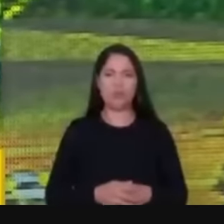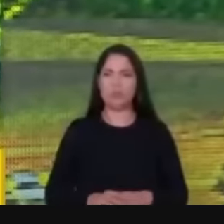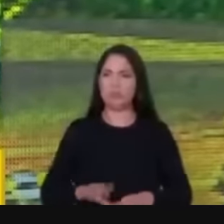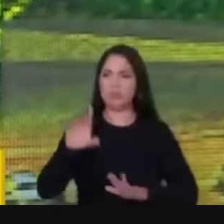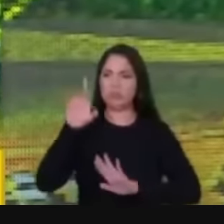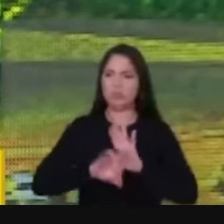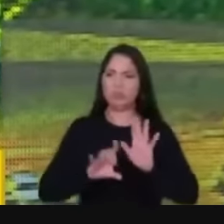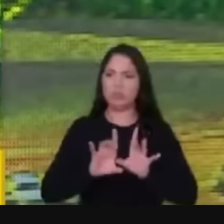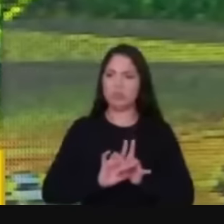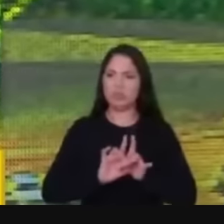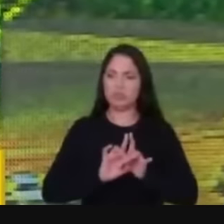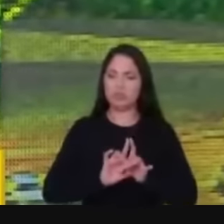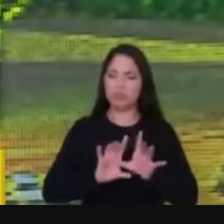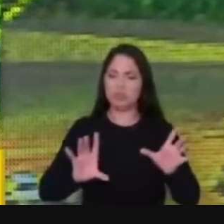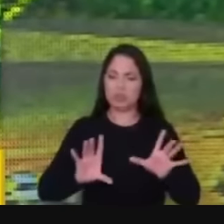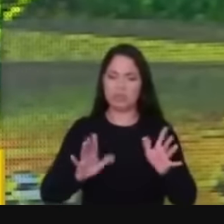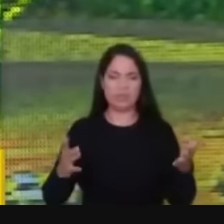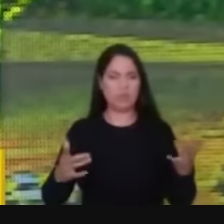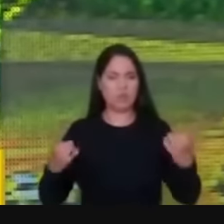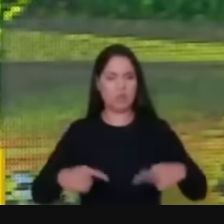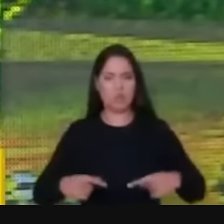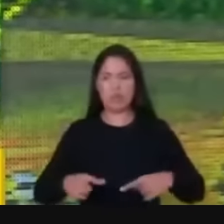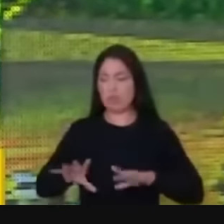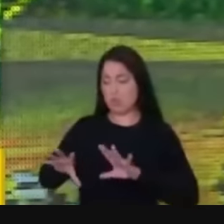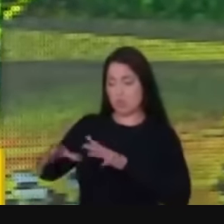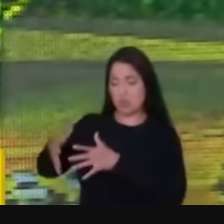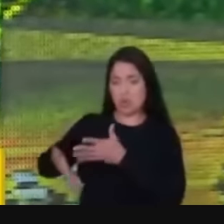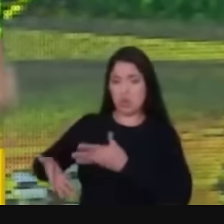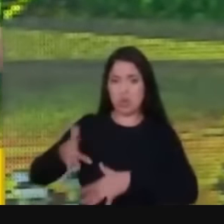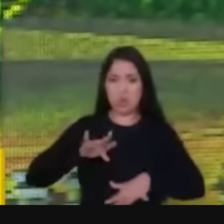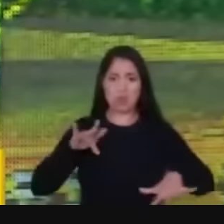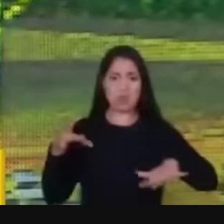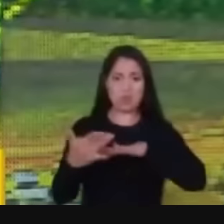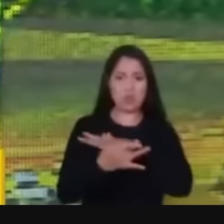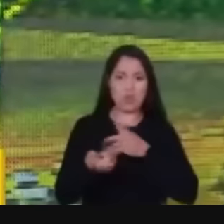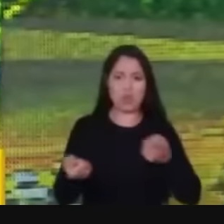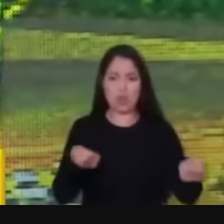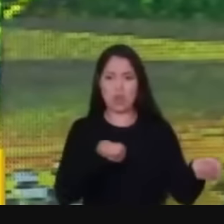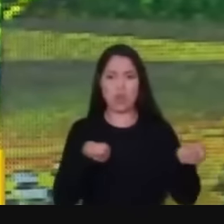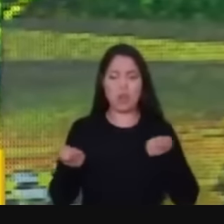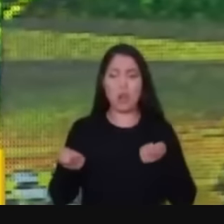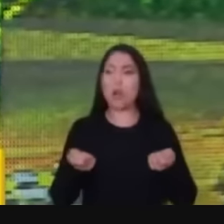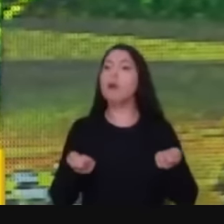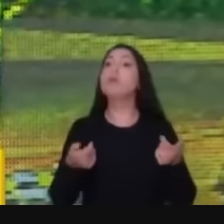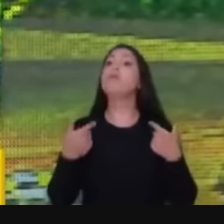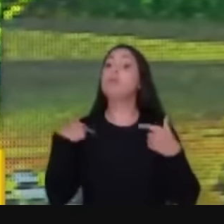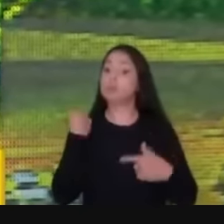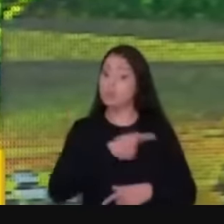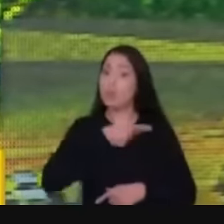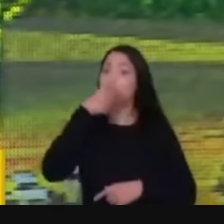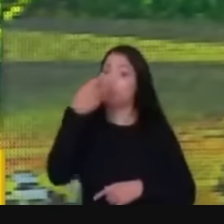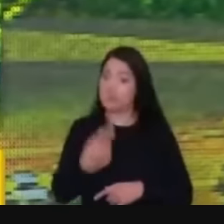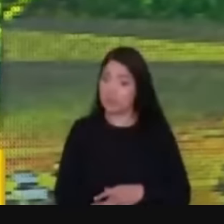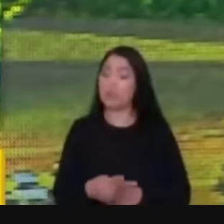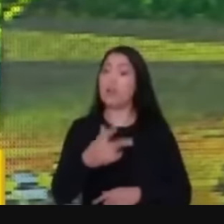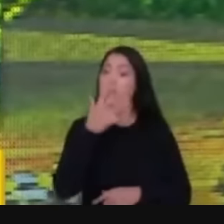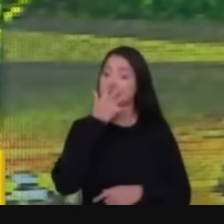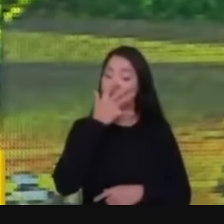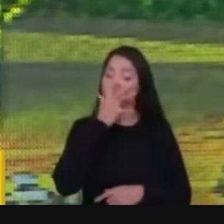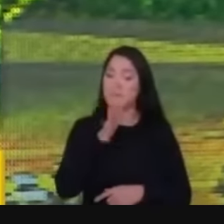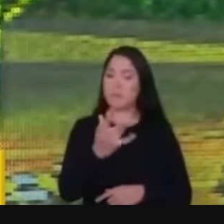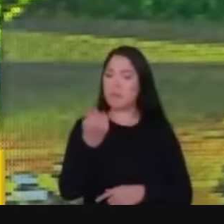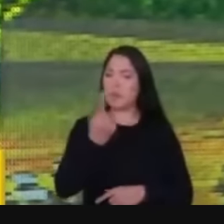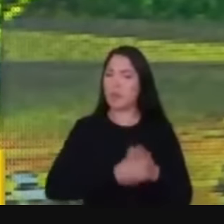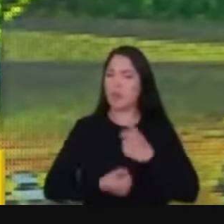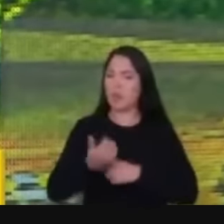Direito, instrumentalizaram as redes sociais, como nós vimos aqui exatamente há um ano atrás.